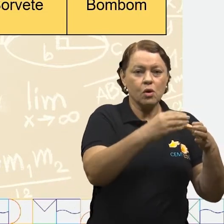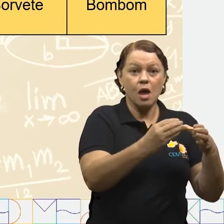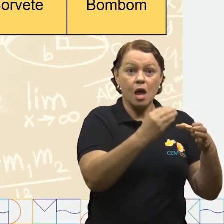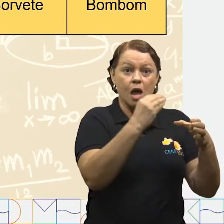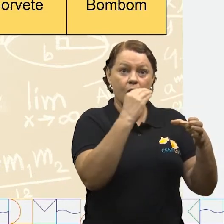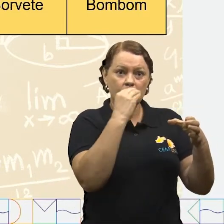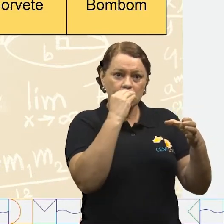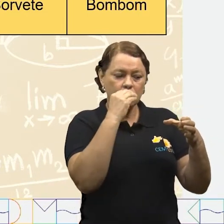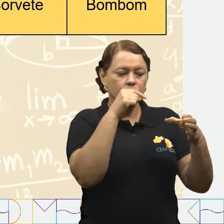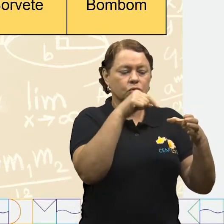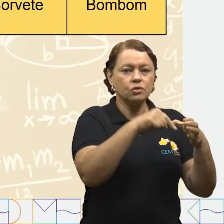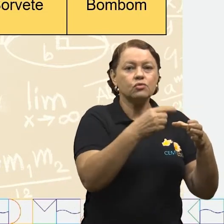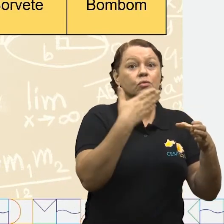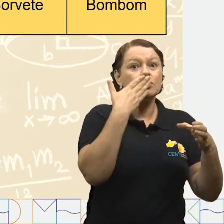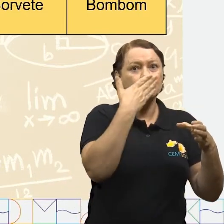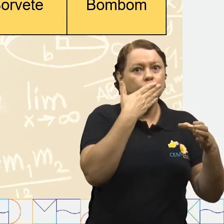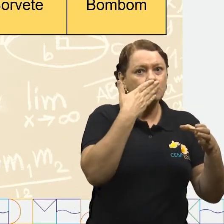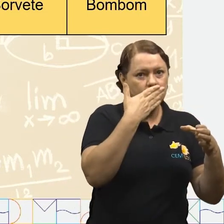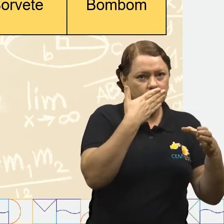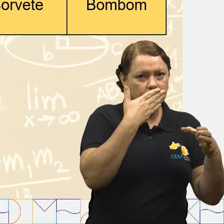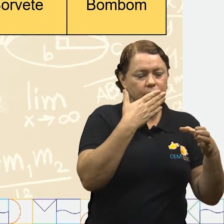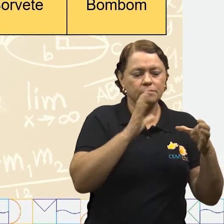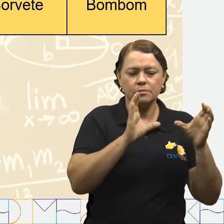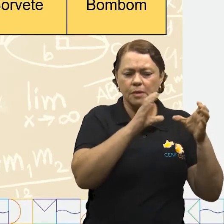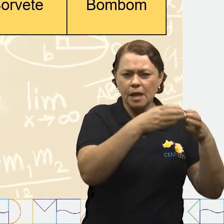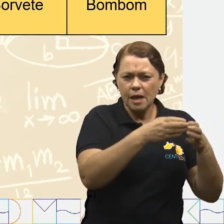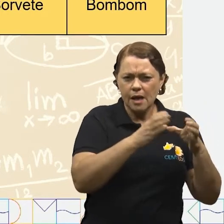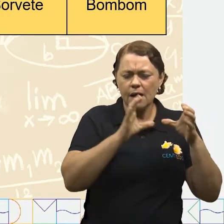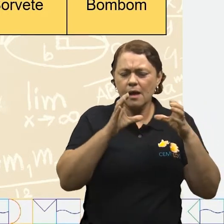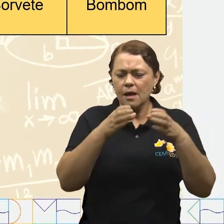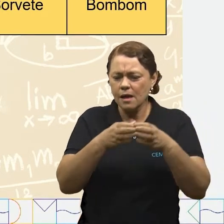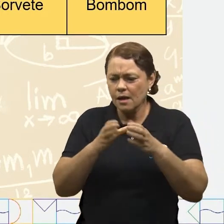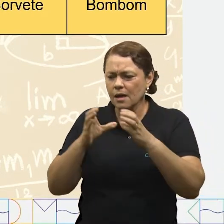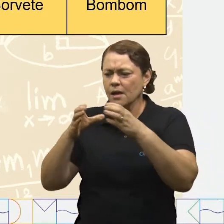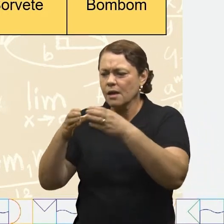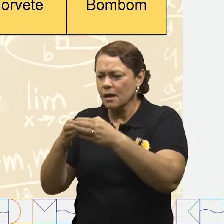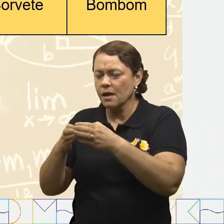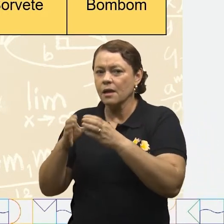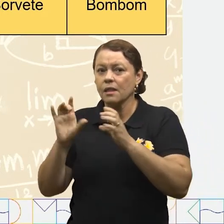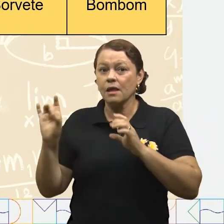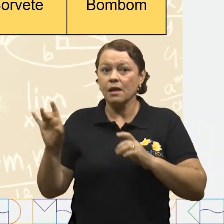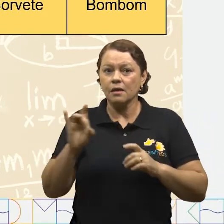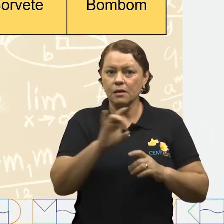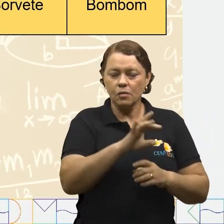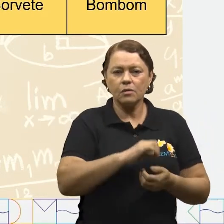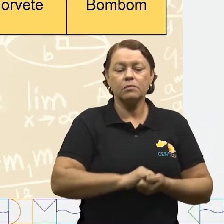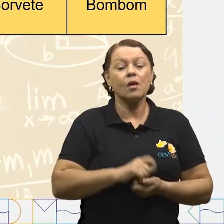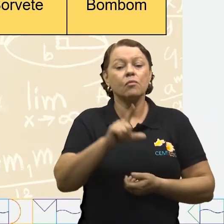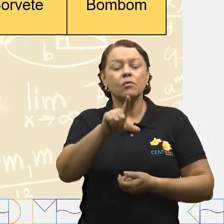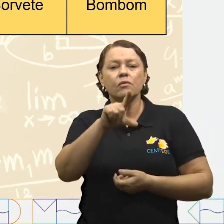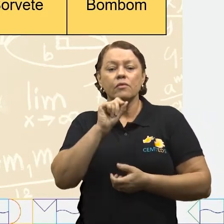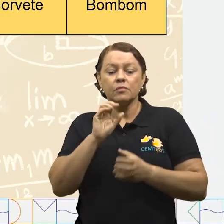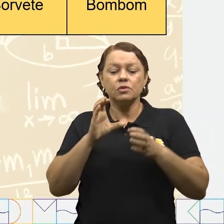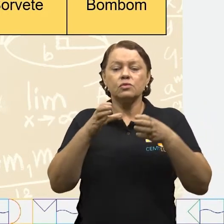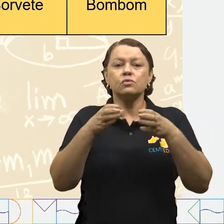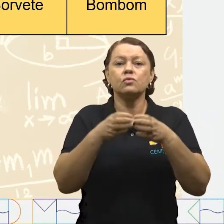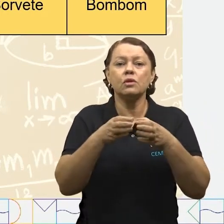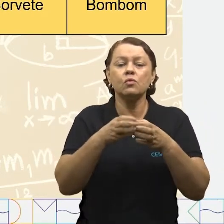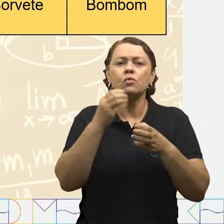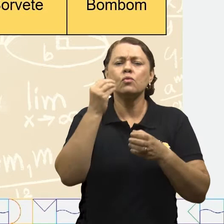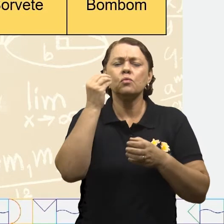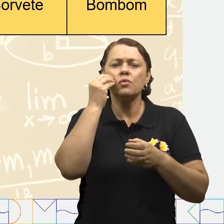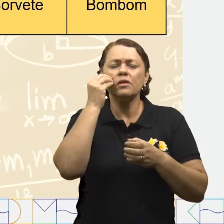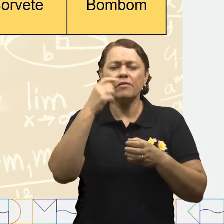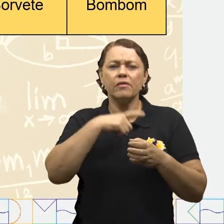e uma sobremesa vamos escolher por exemplo em um cubo aleatório e verificar se a na tabela